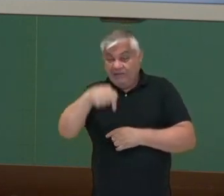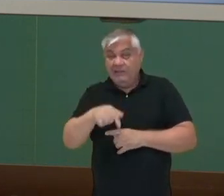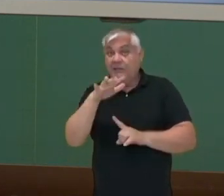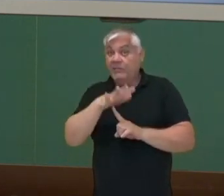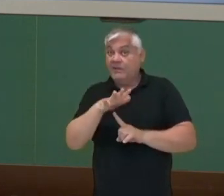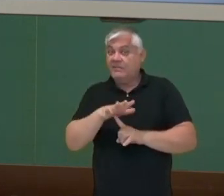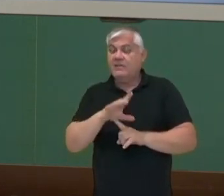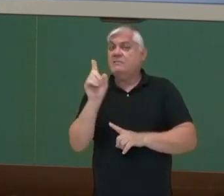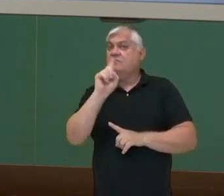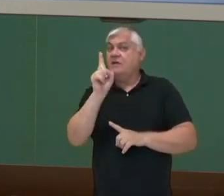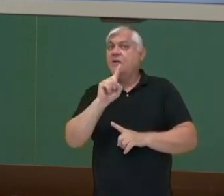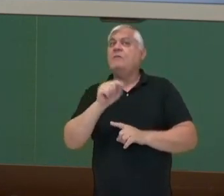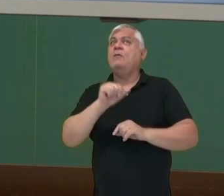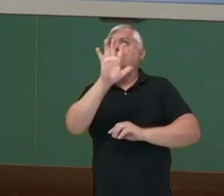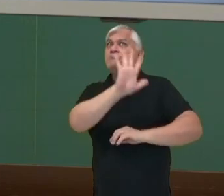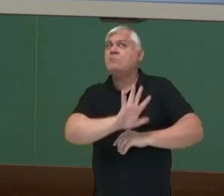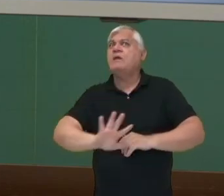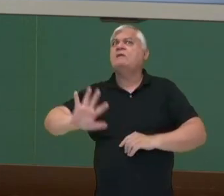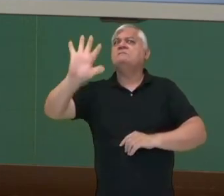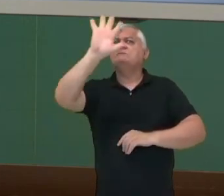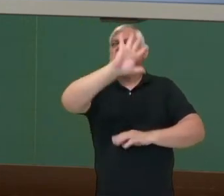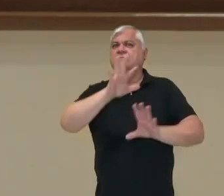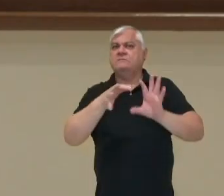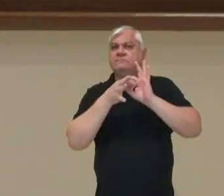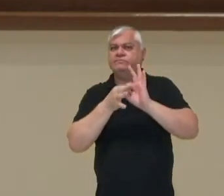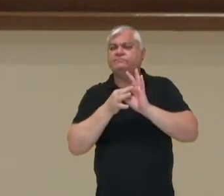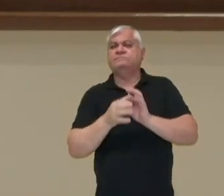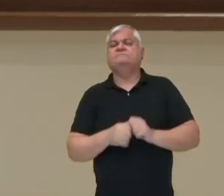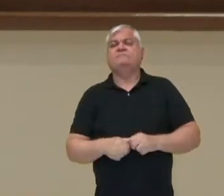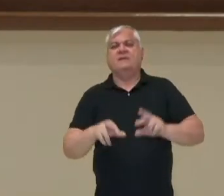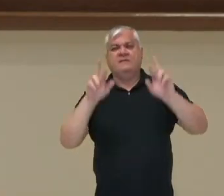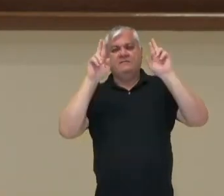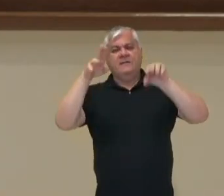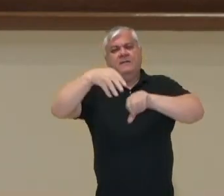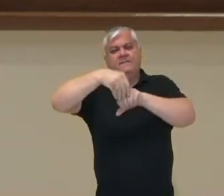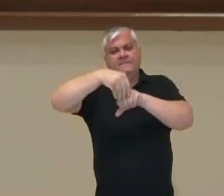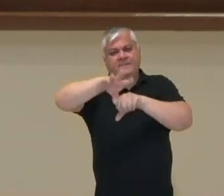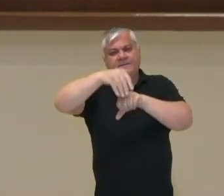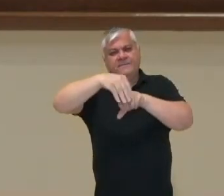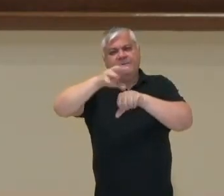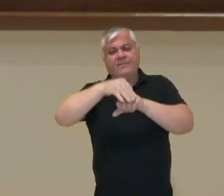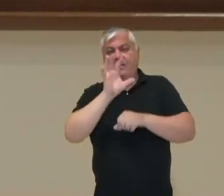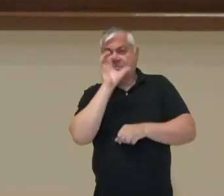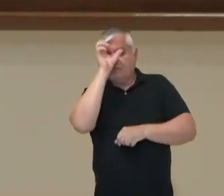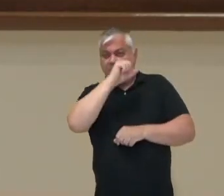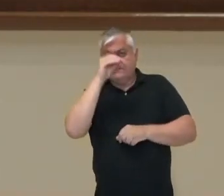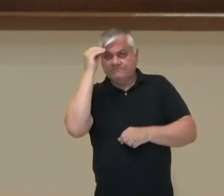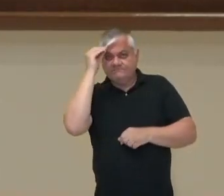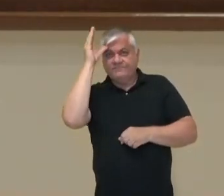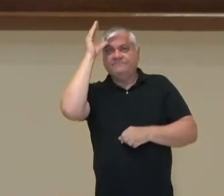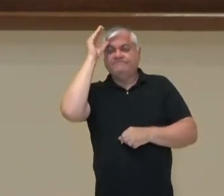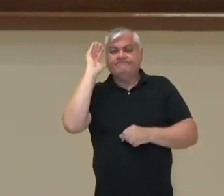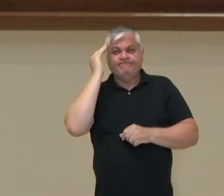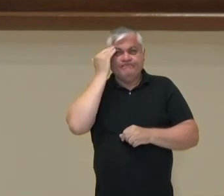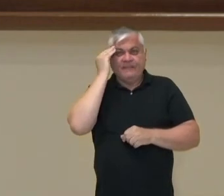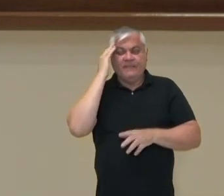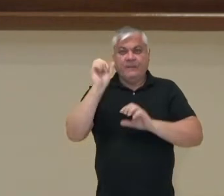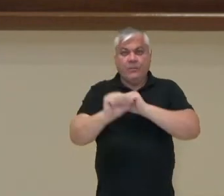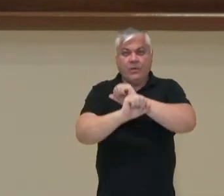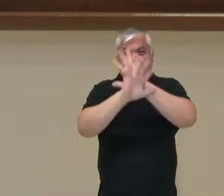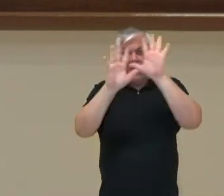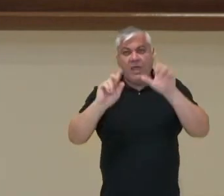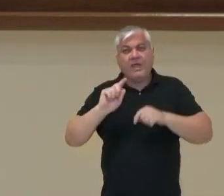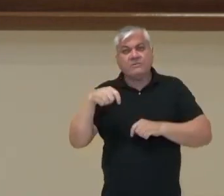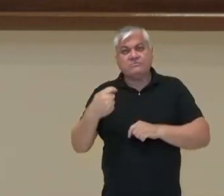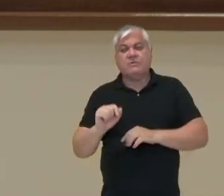localmente, mas para o Brasil como um todo. Então, espero ter contribuído na aula de hoje com vocês, no entendimento sobre essa questão